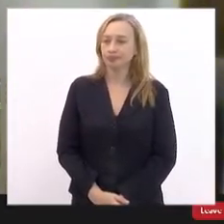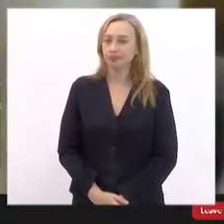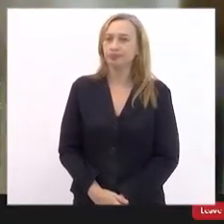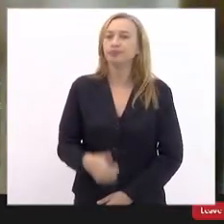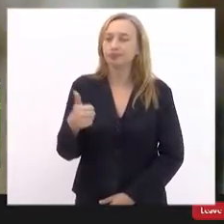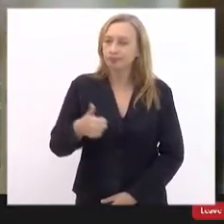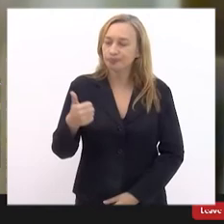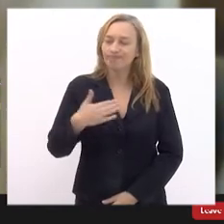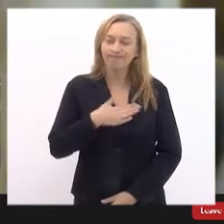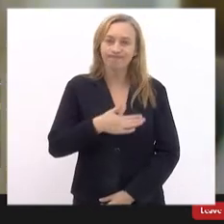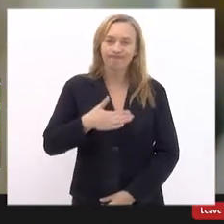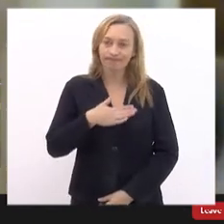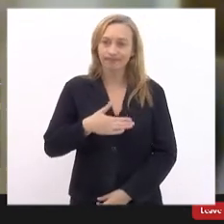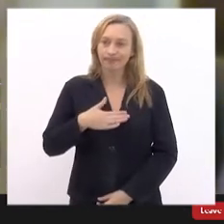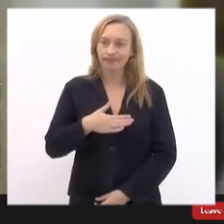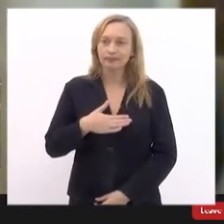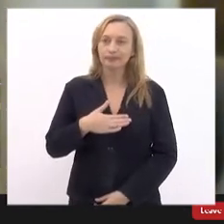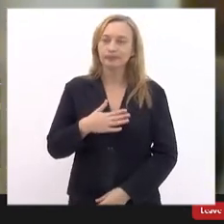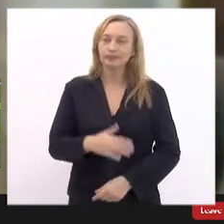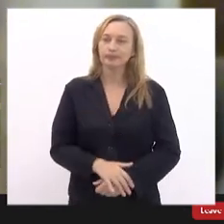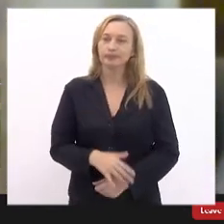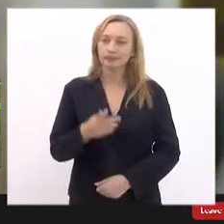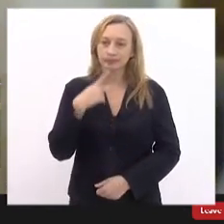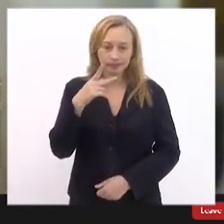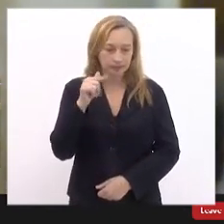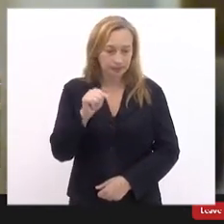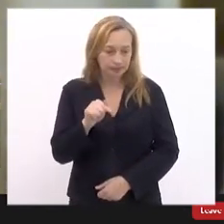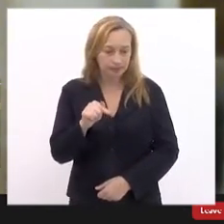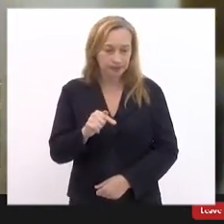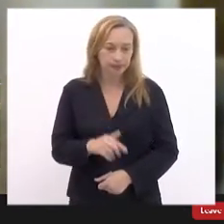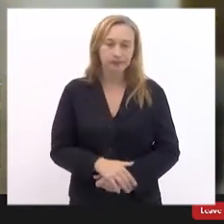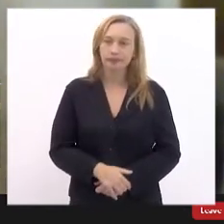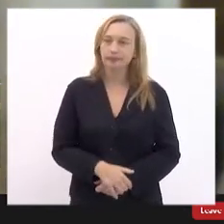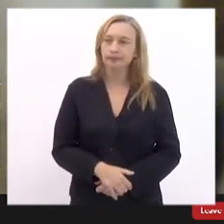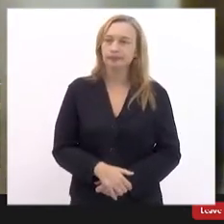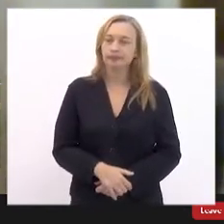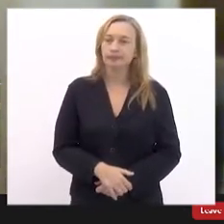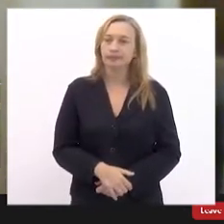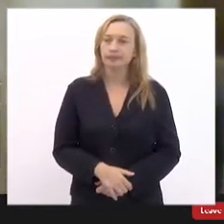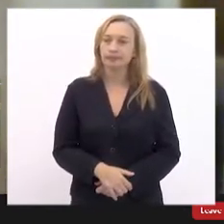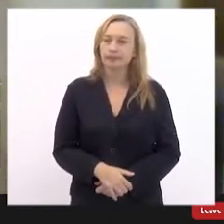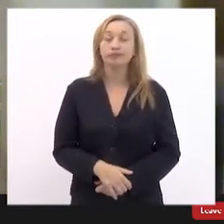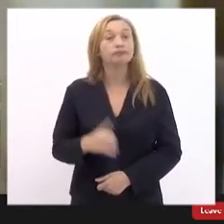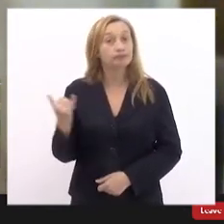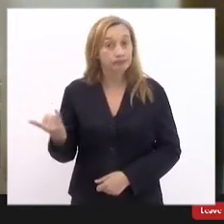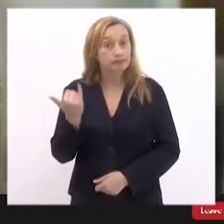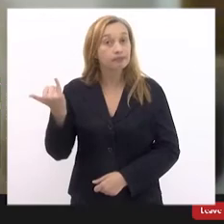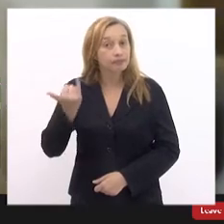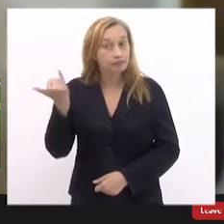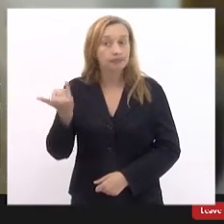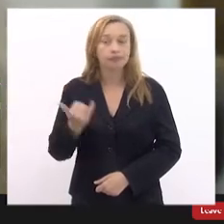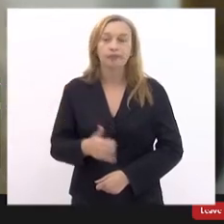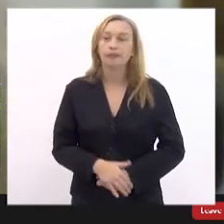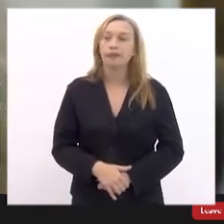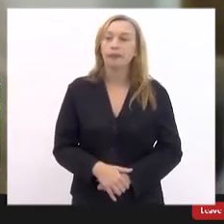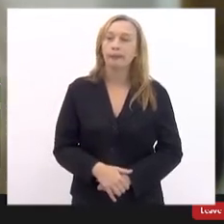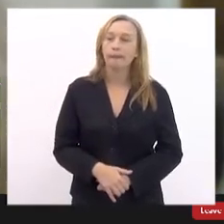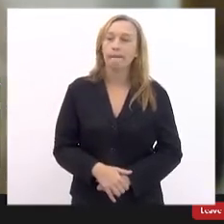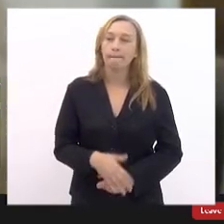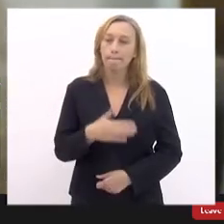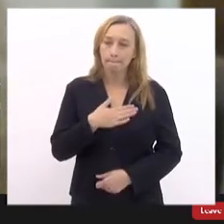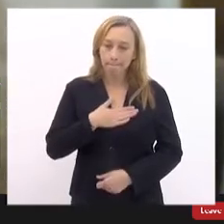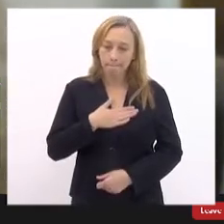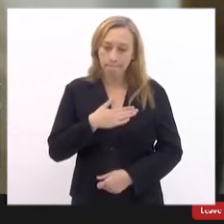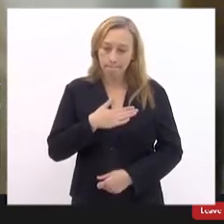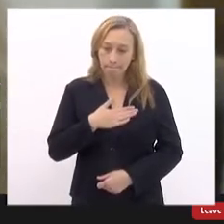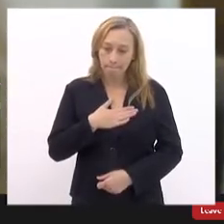Primeiro, eu gostaria de fazer uma referência que eu considero sumamente importante, que, para mim, a